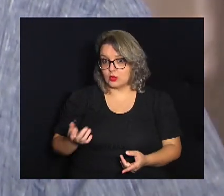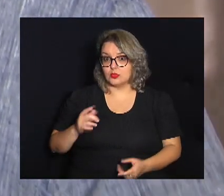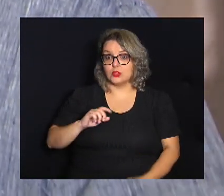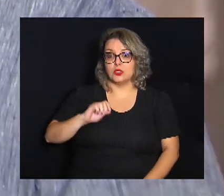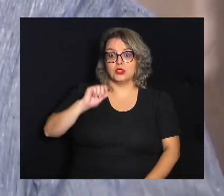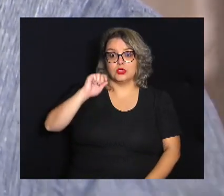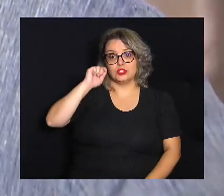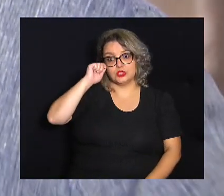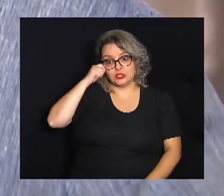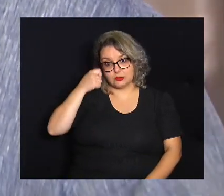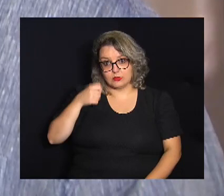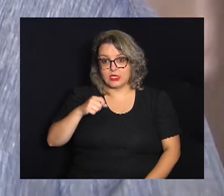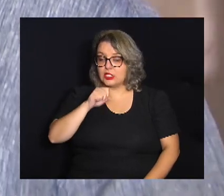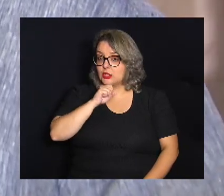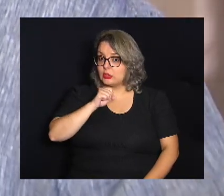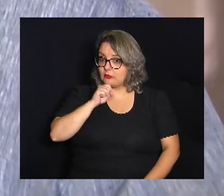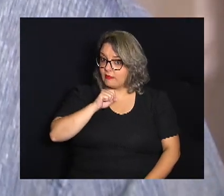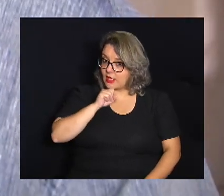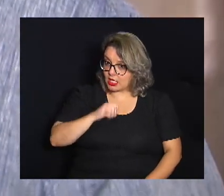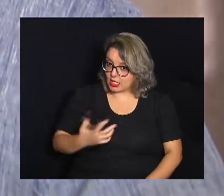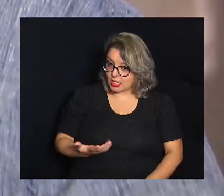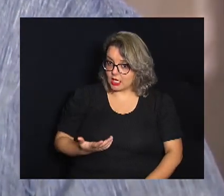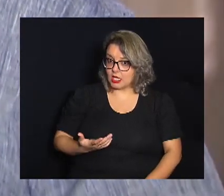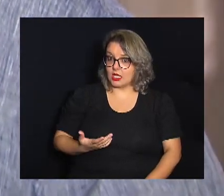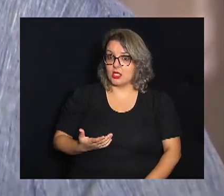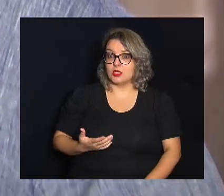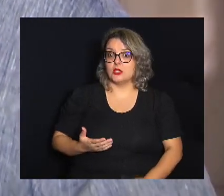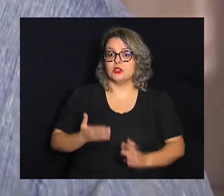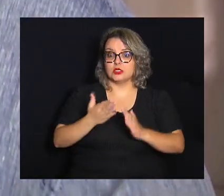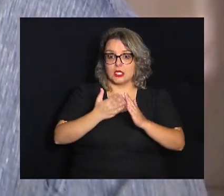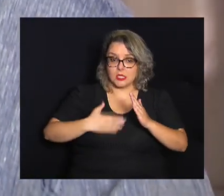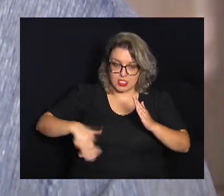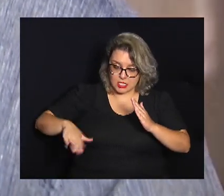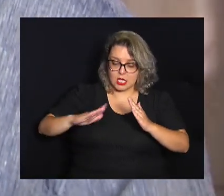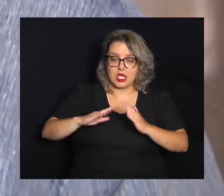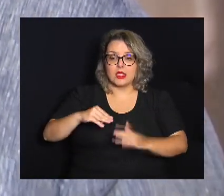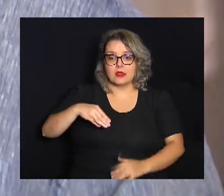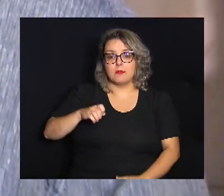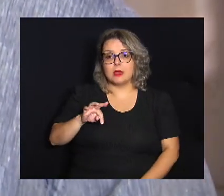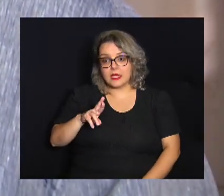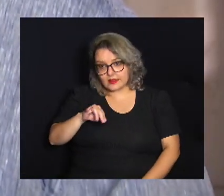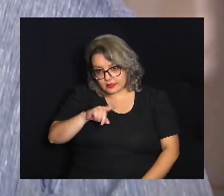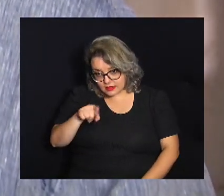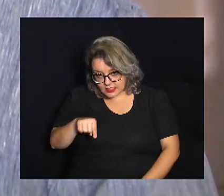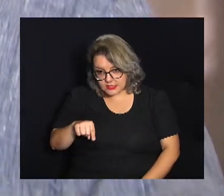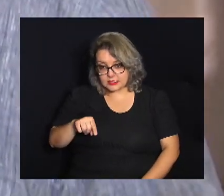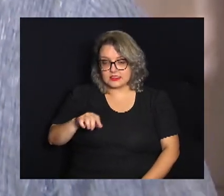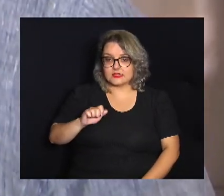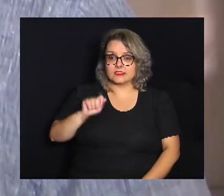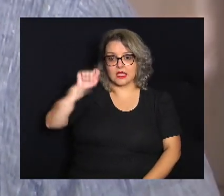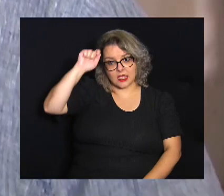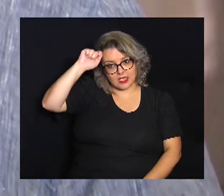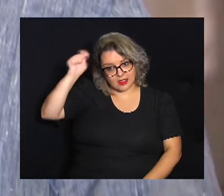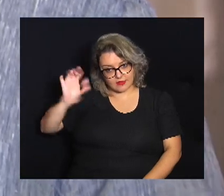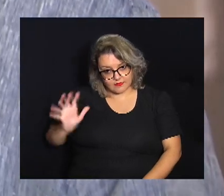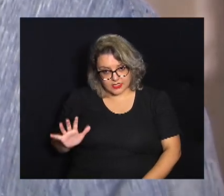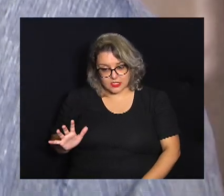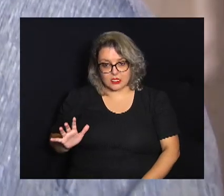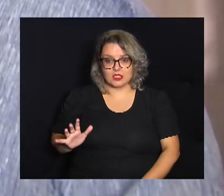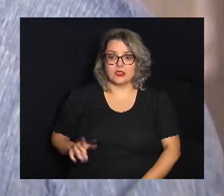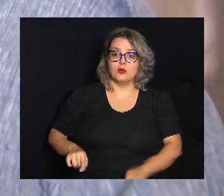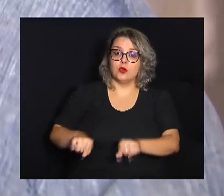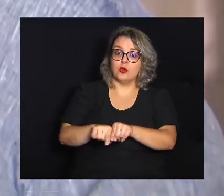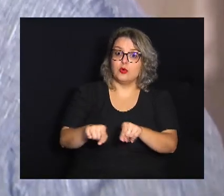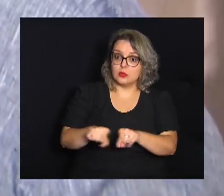velhos, ou seja, o povo da matriz africana que reuniram para falar dessa entidade, como nós temos aqui